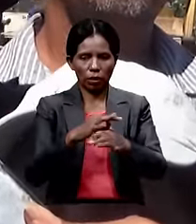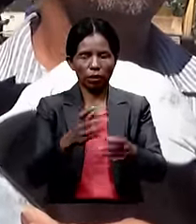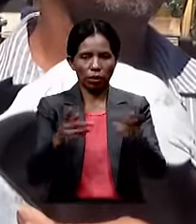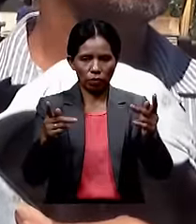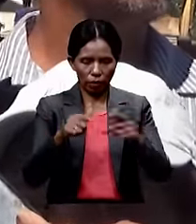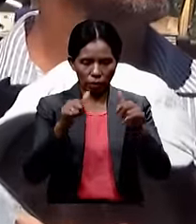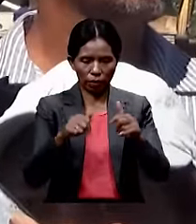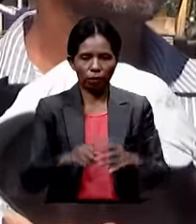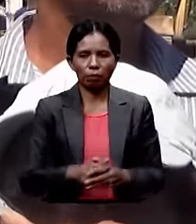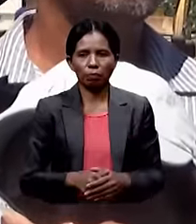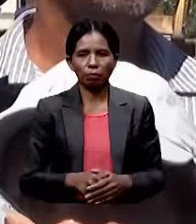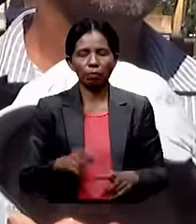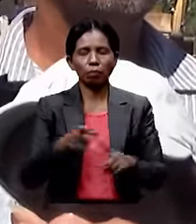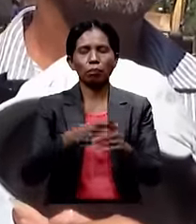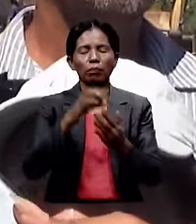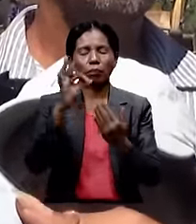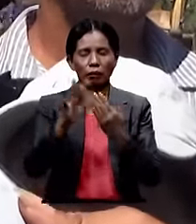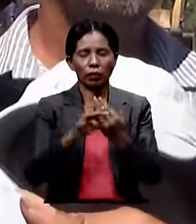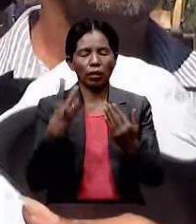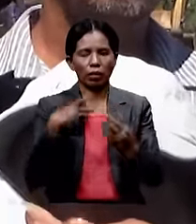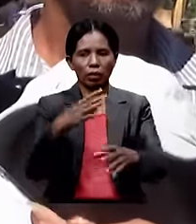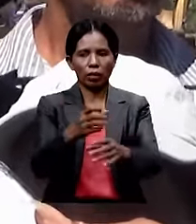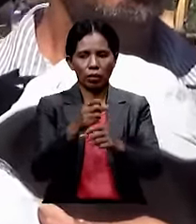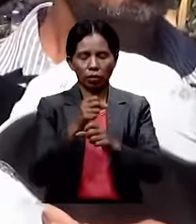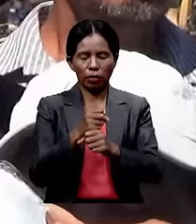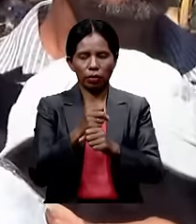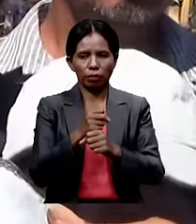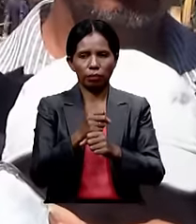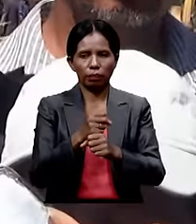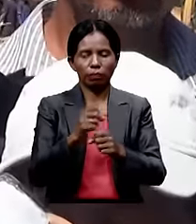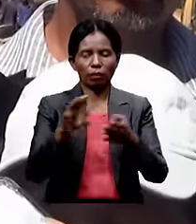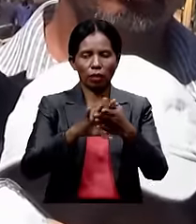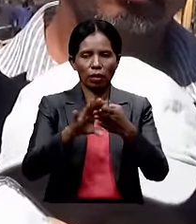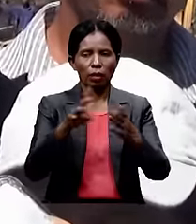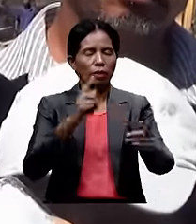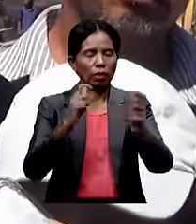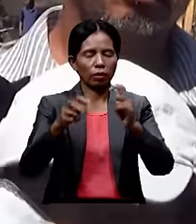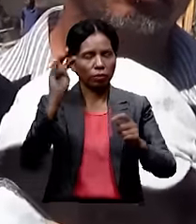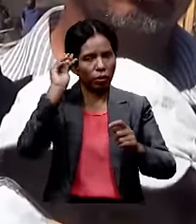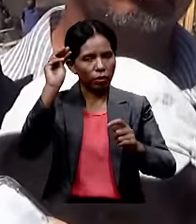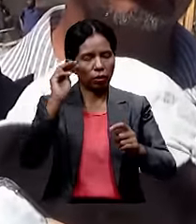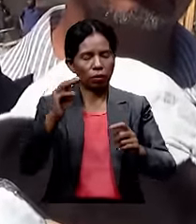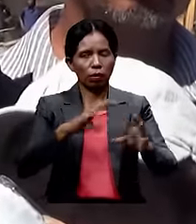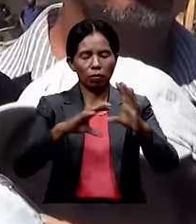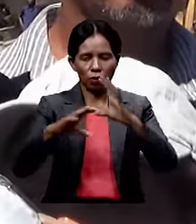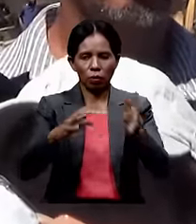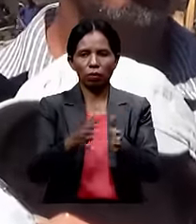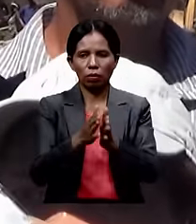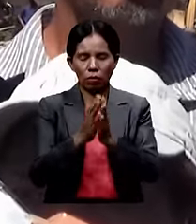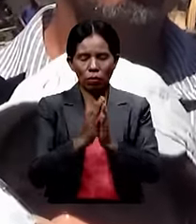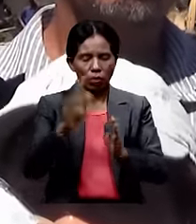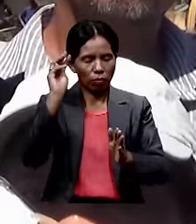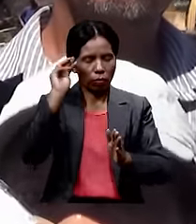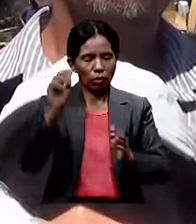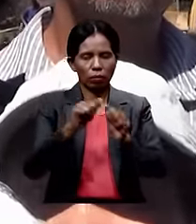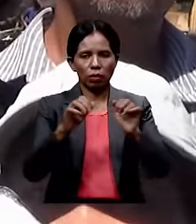dia ya fulan fevereiro keras ta simona carta transporte, Ministério de Transporte e Comunicações, isso era para o Ministério da